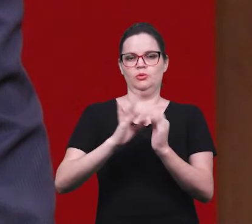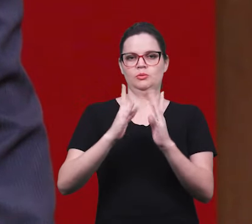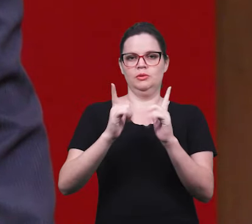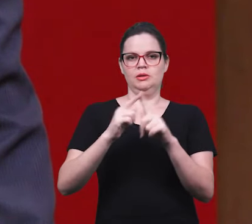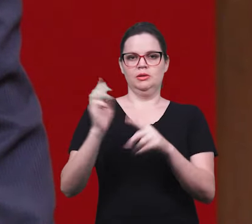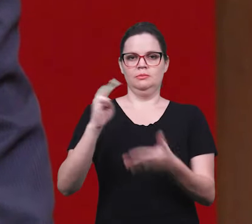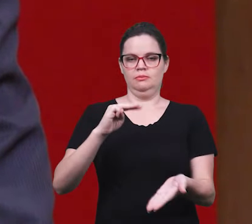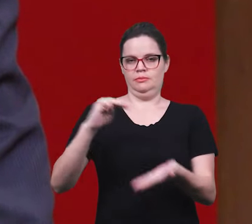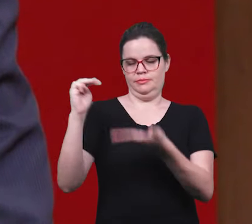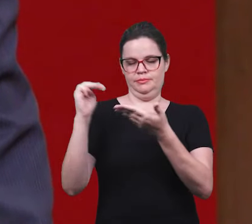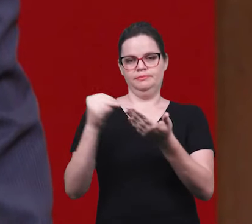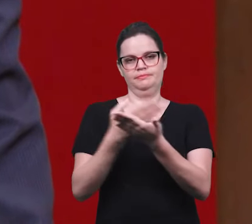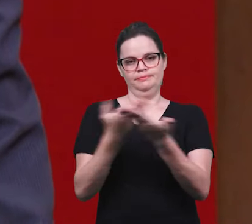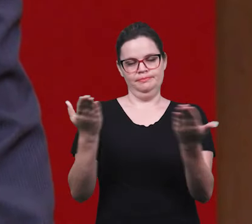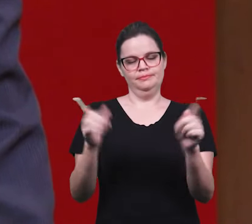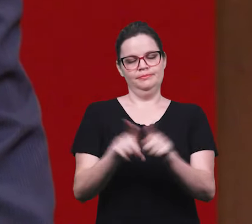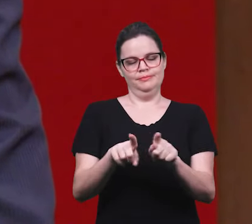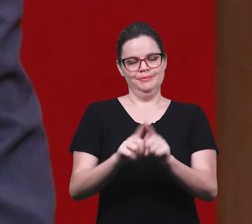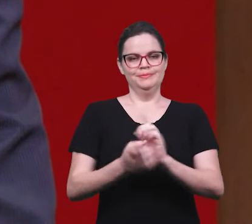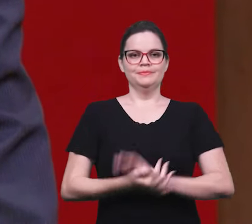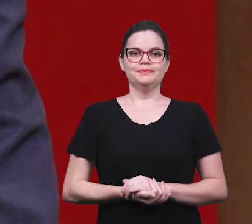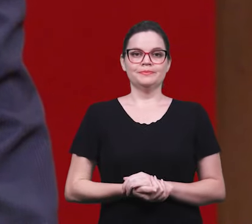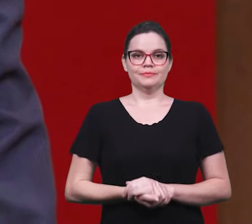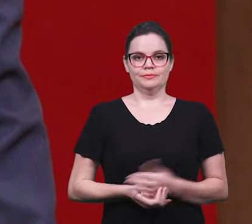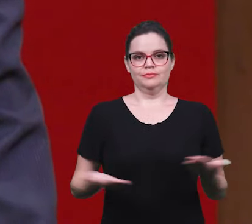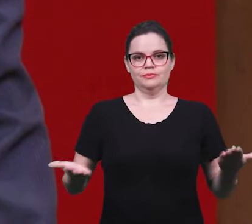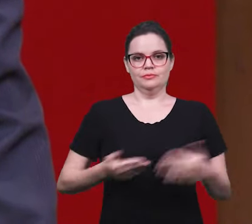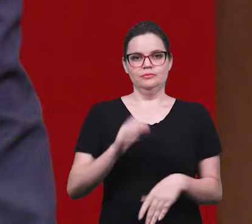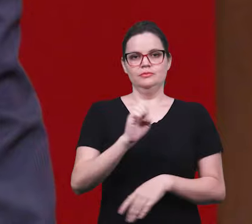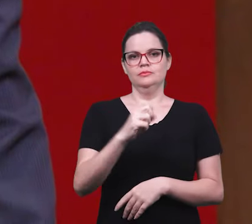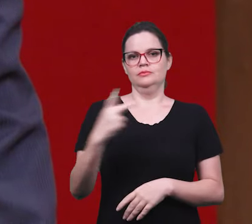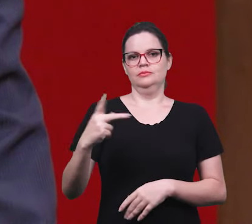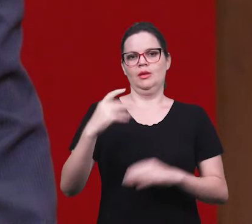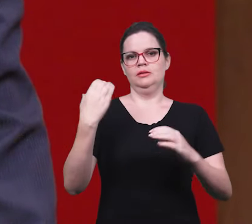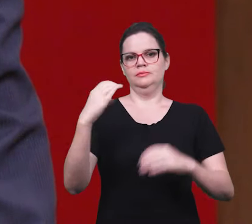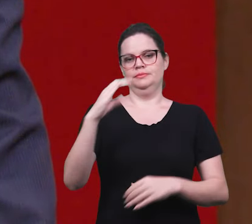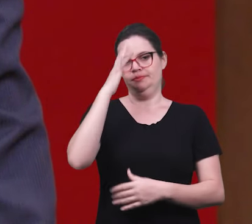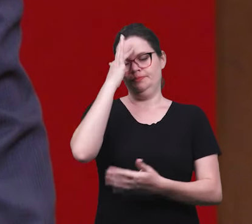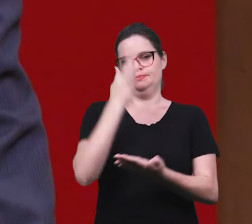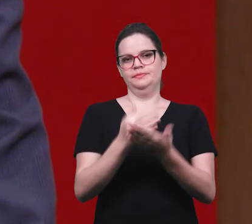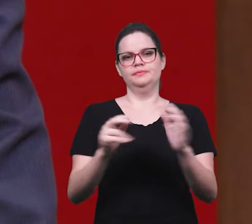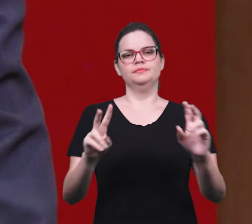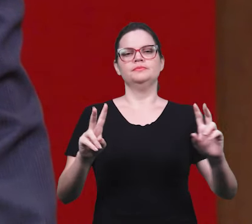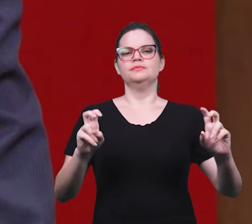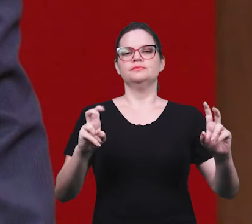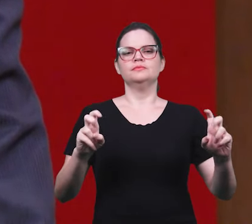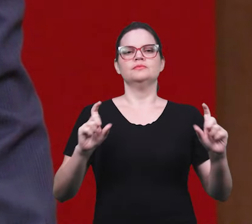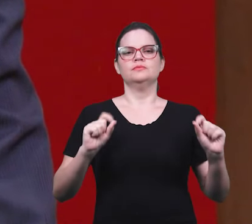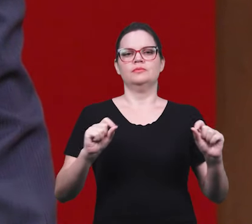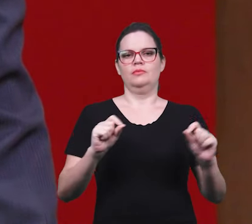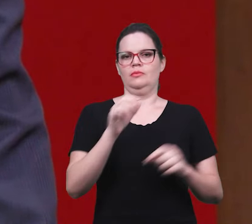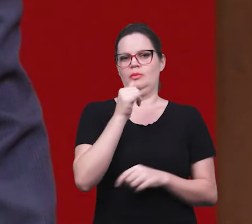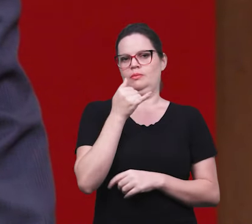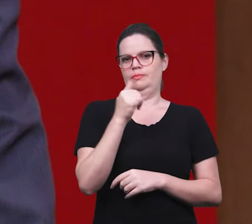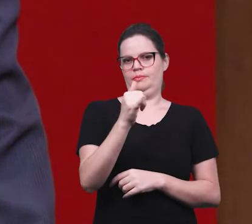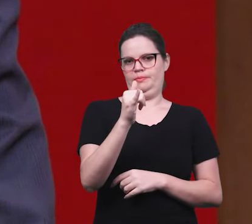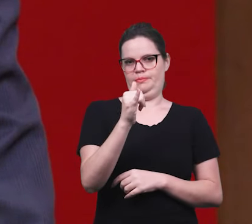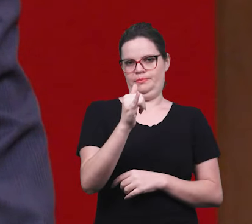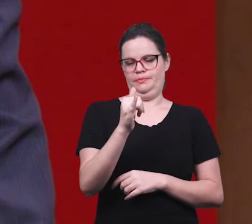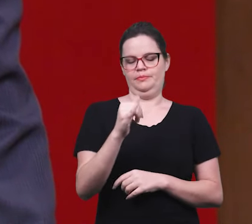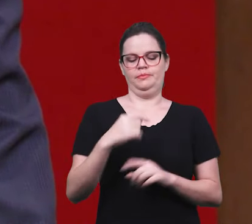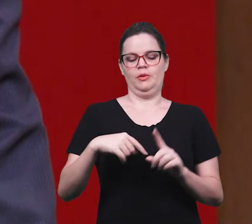Maranata no YouTube. Neste episódio do programa Ciência e Fé, nós vamos tratar a respeito de um tema que é energia